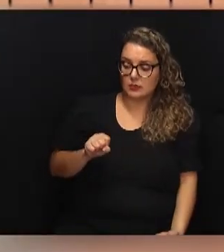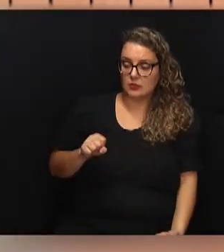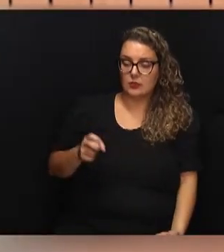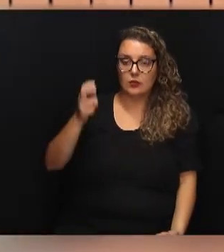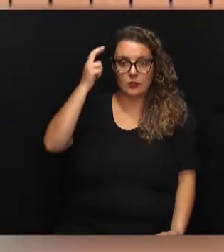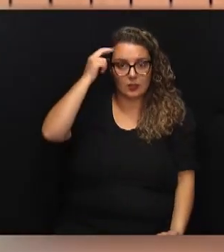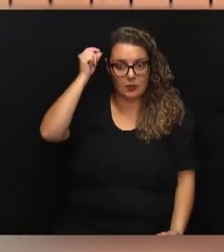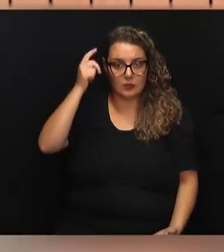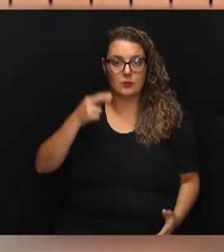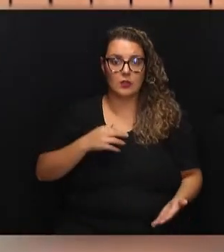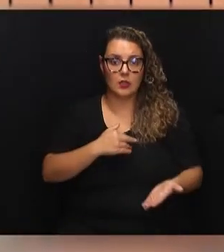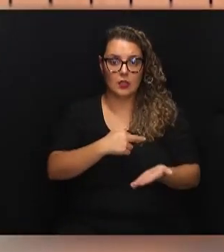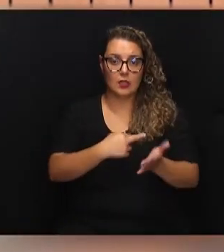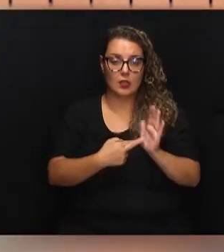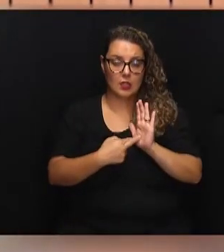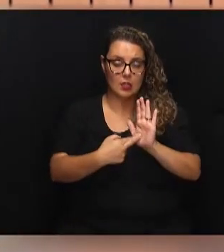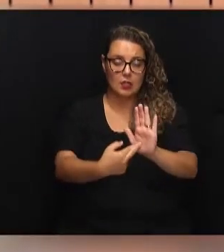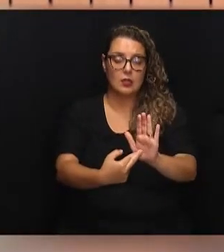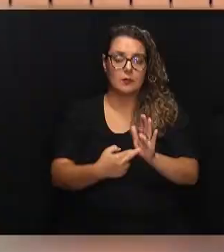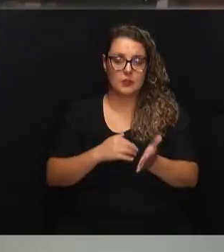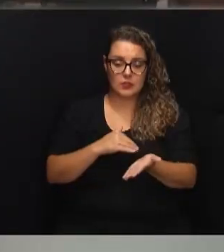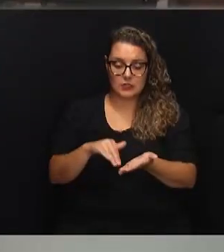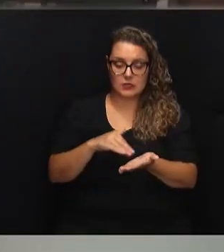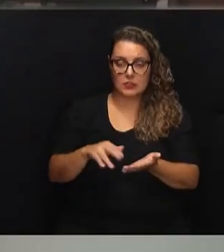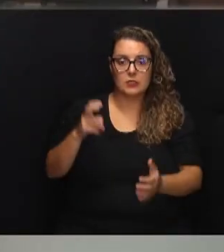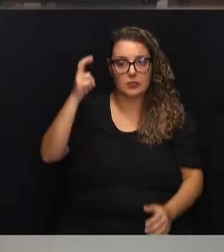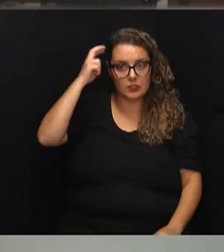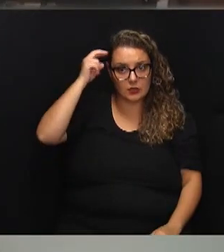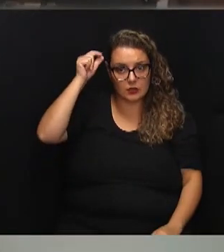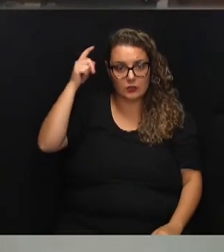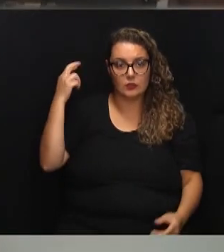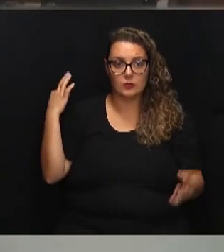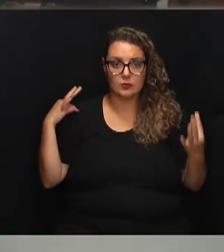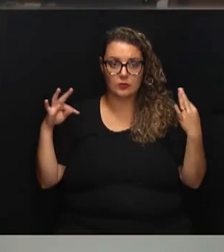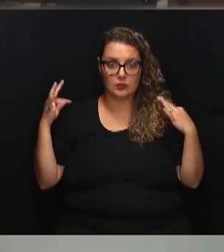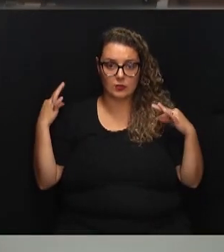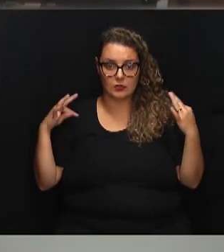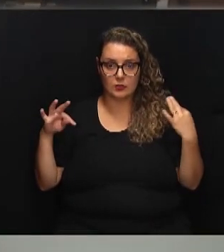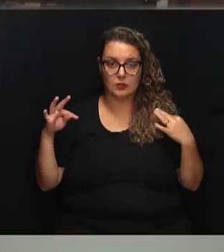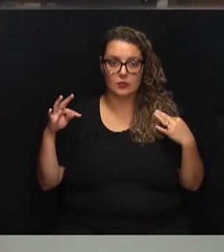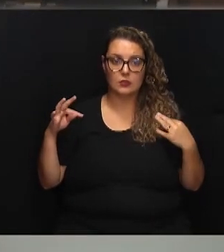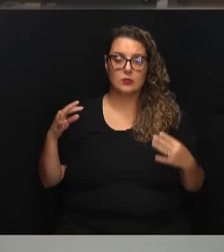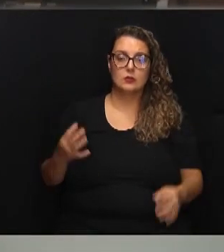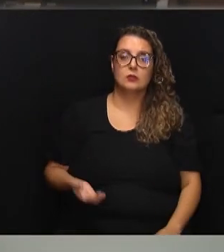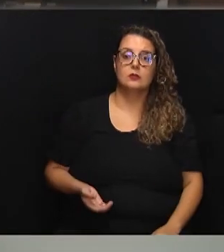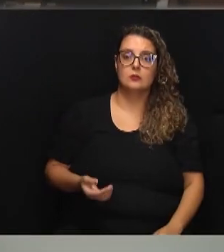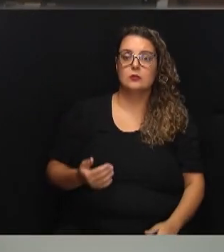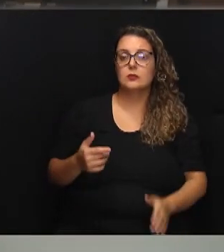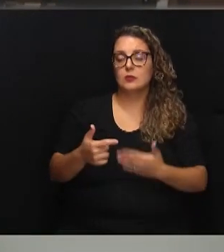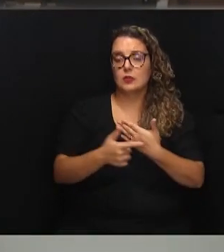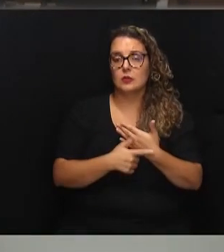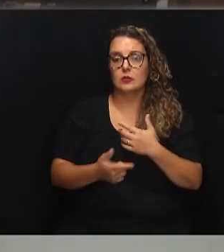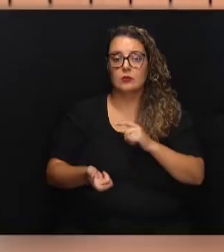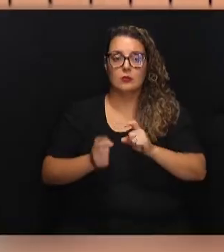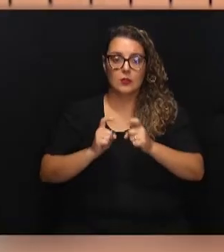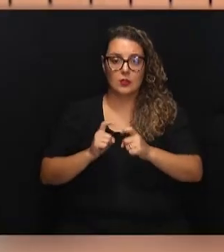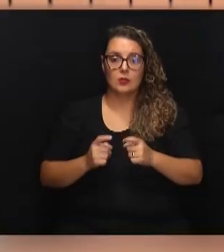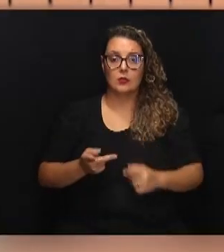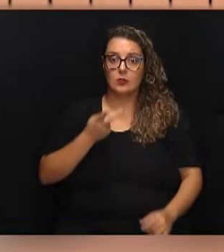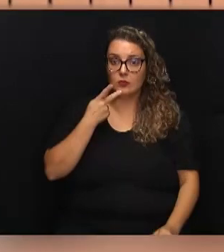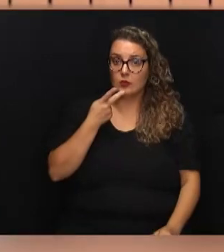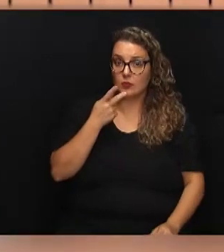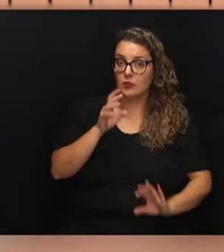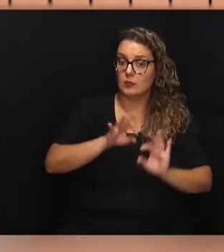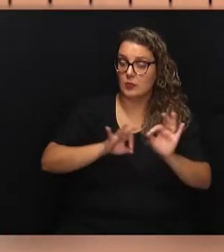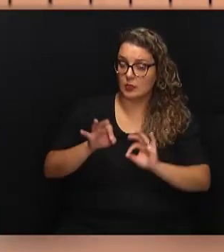representou a Secretaria Municipal de Cultura na reunião e falou sobre o papel da comissão para fortalecer as ações